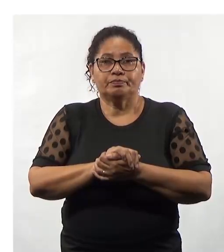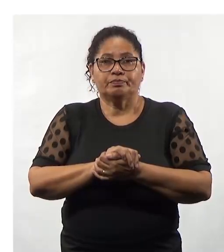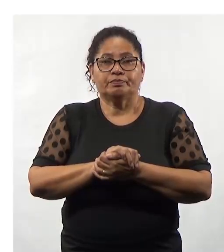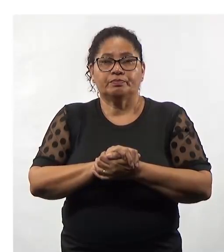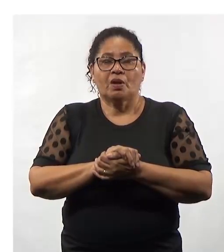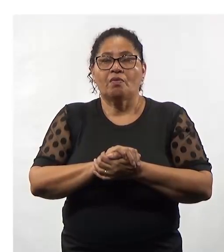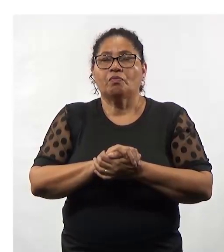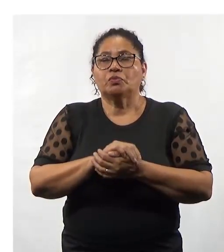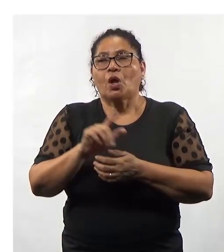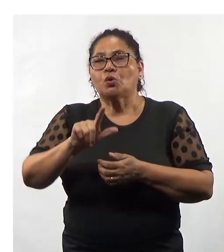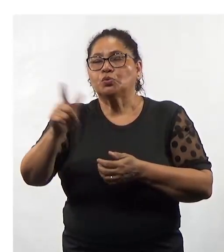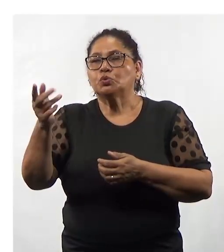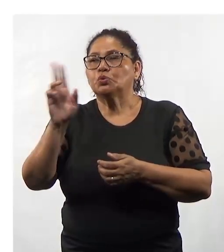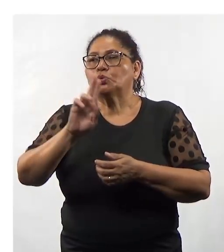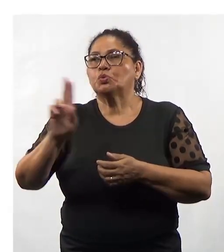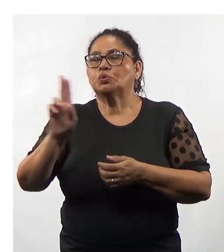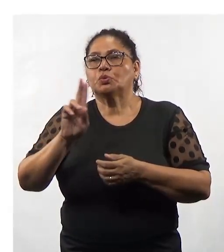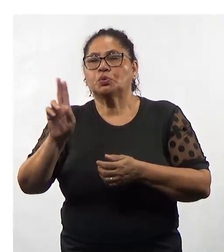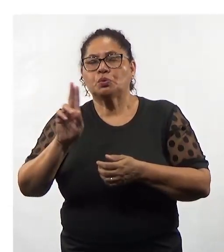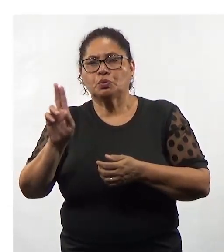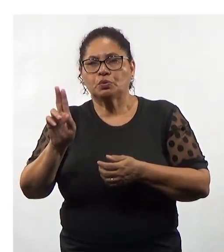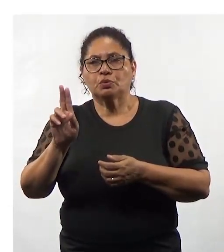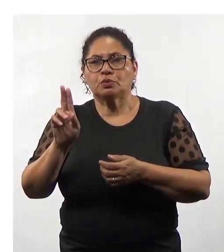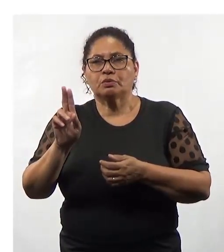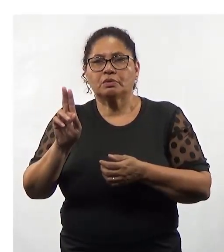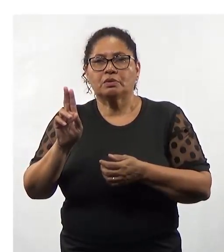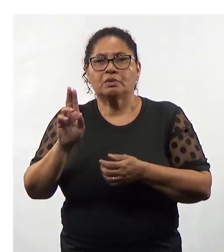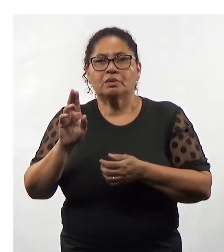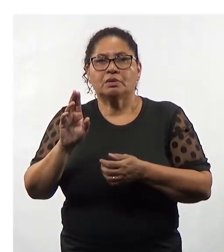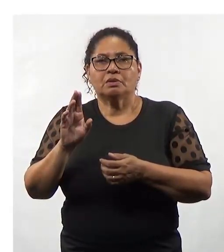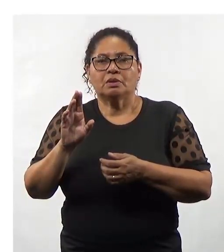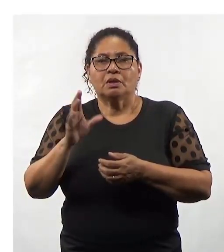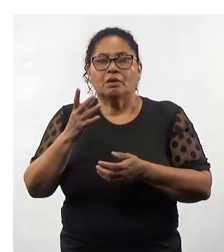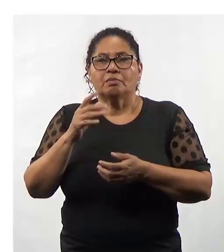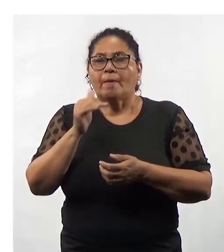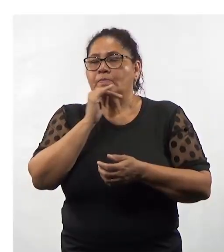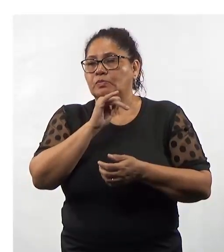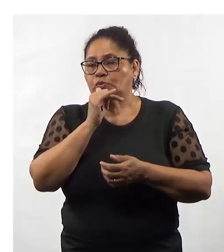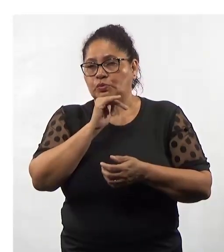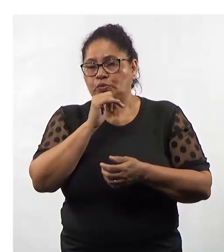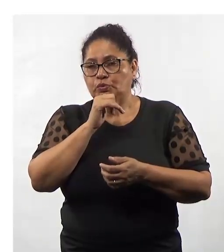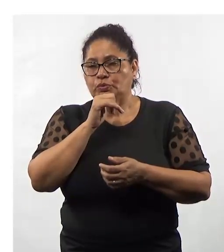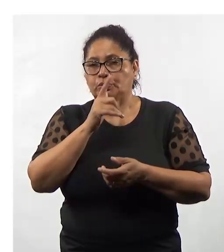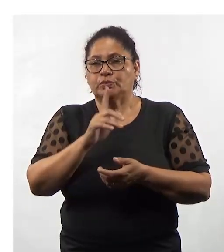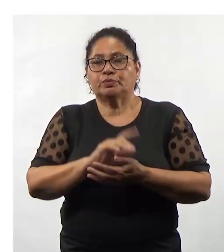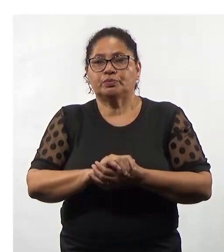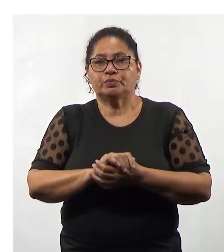vão dar outra denominação para cesta. Por exemplo,